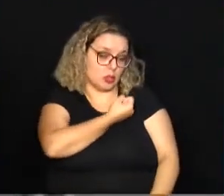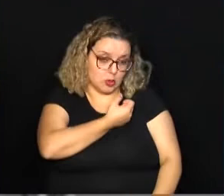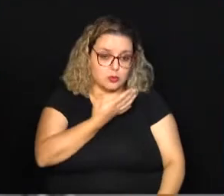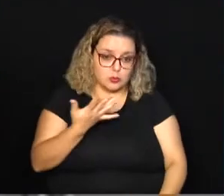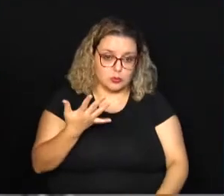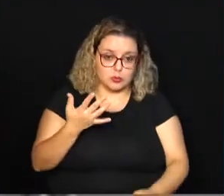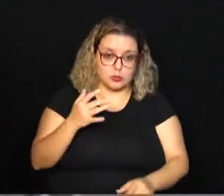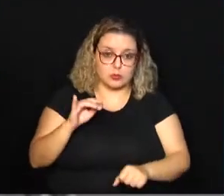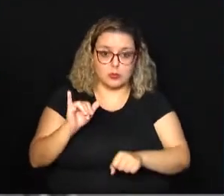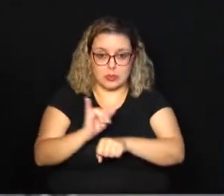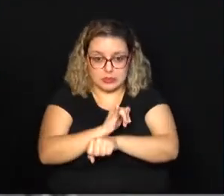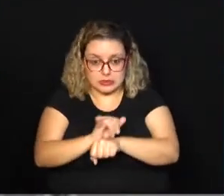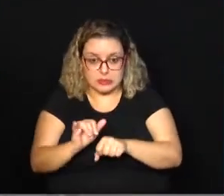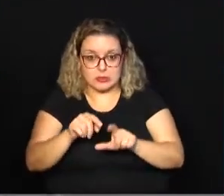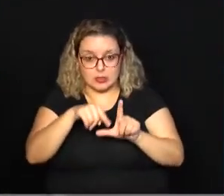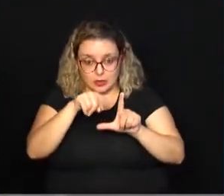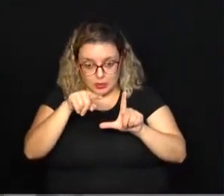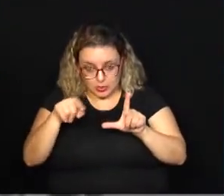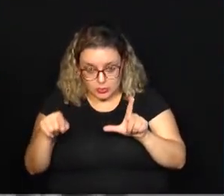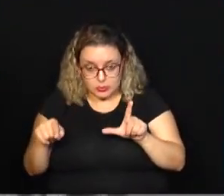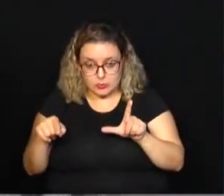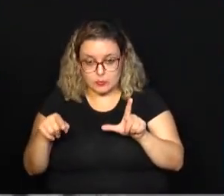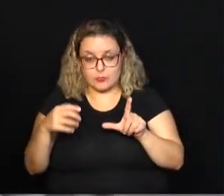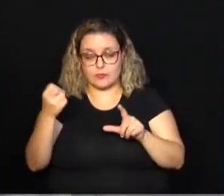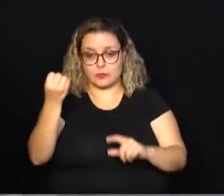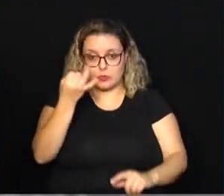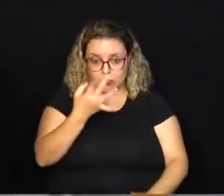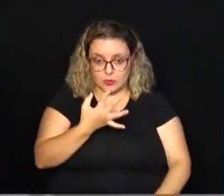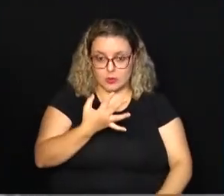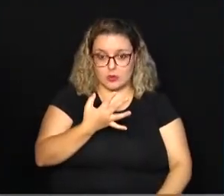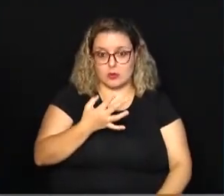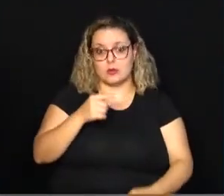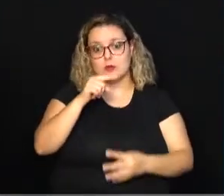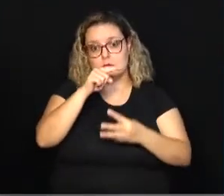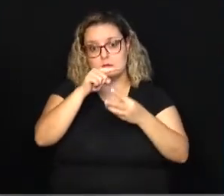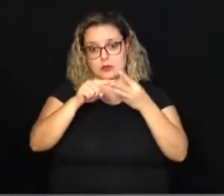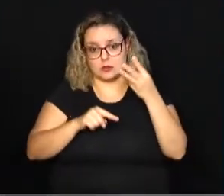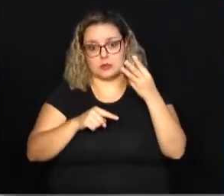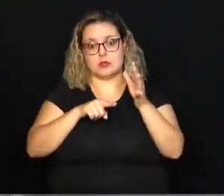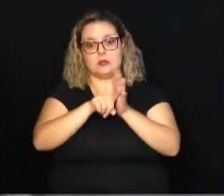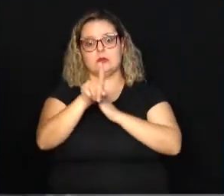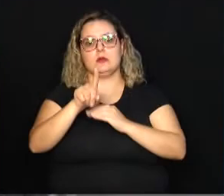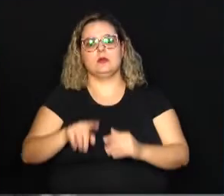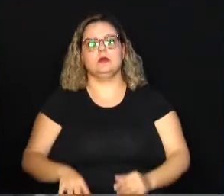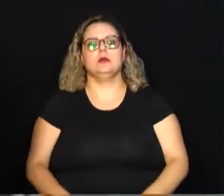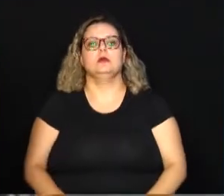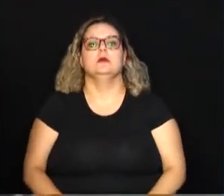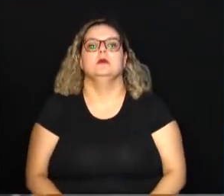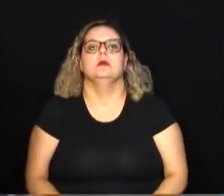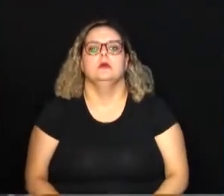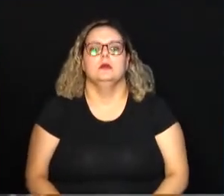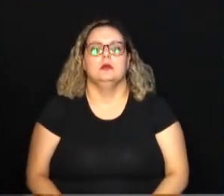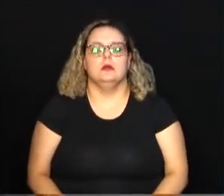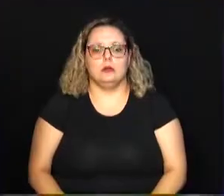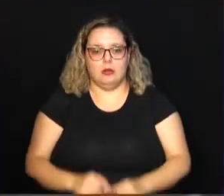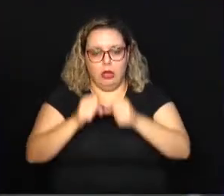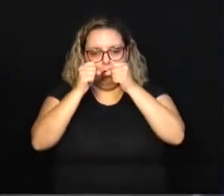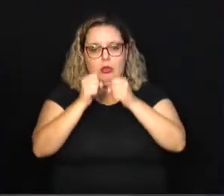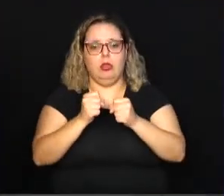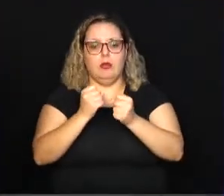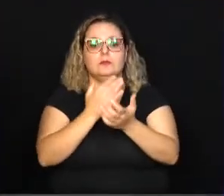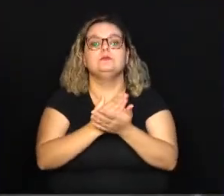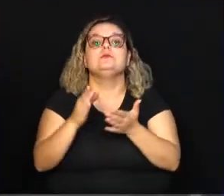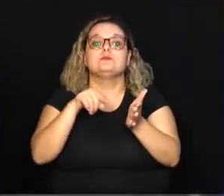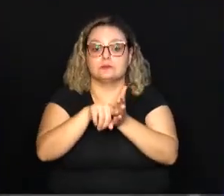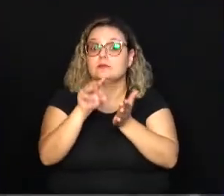estatístico, né, quantitativo. Então, são essas três perguntas. Posso começar por essa última aí? Que,